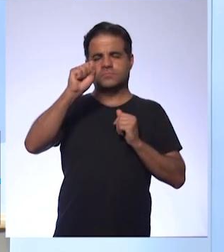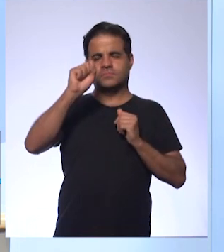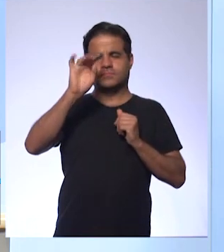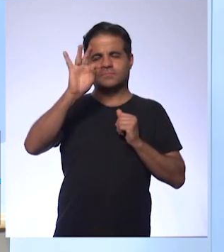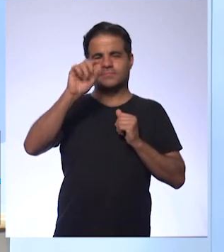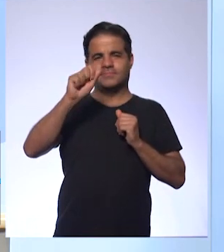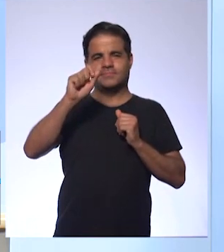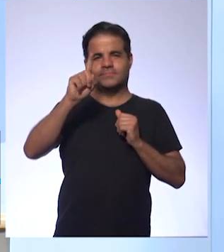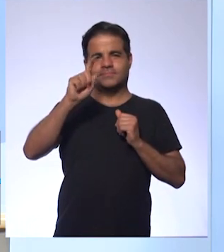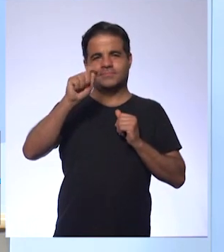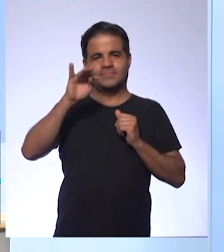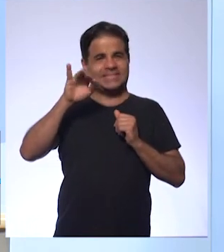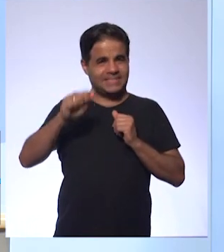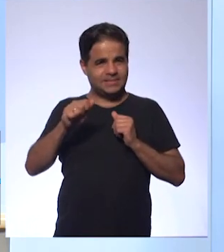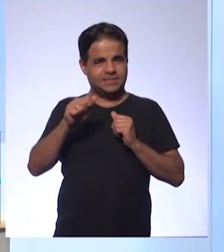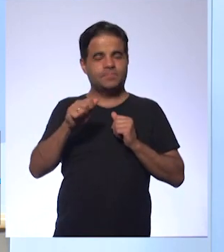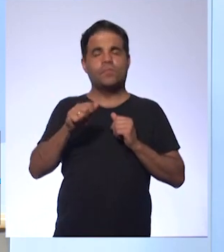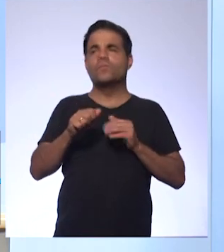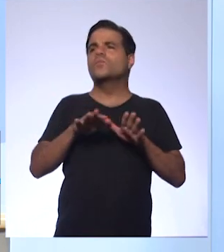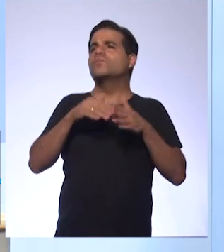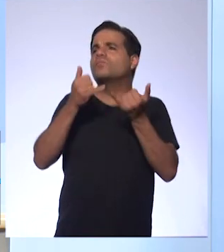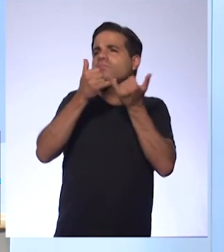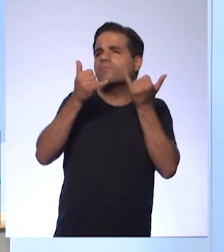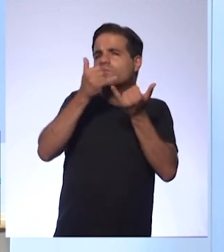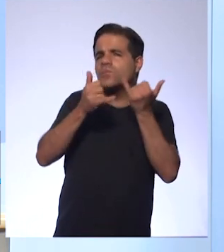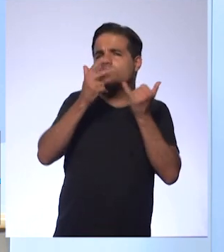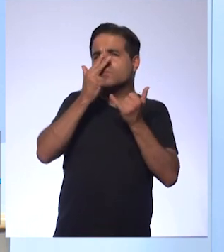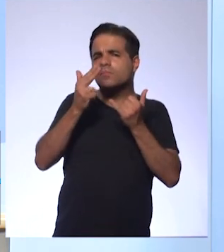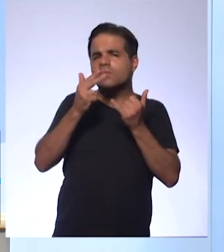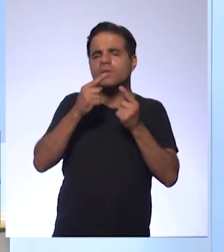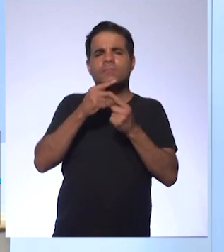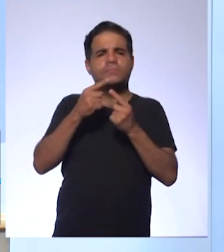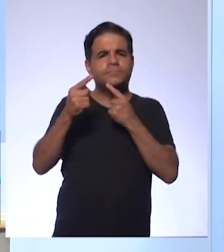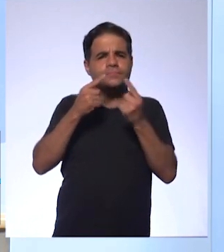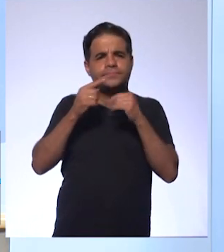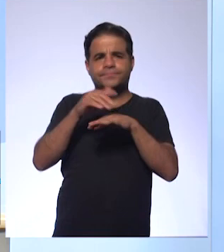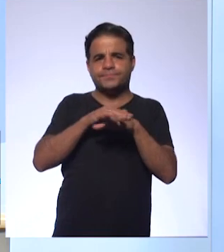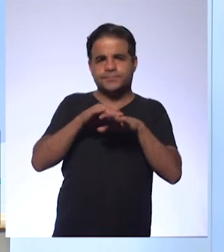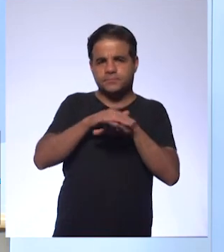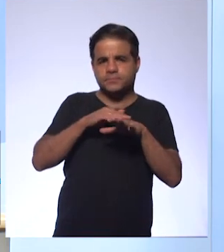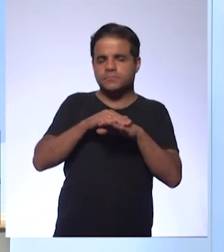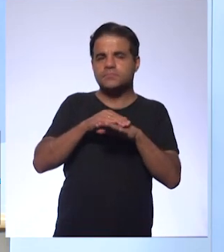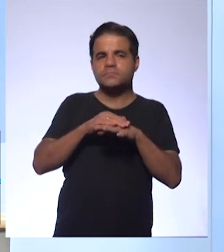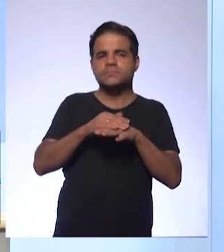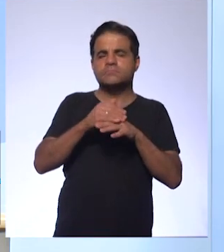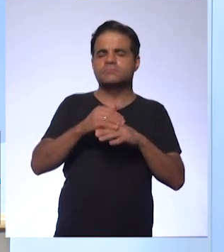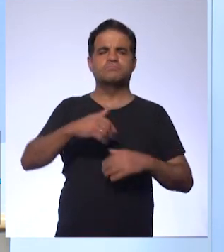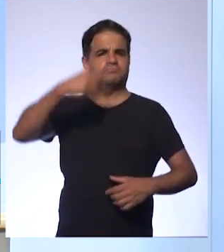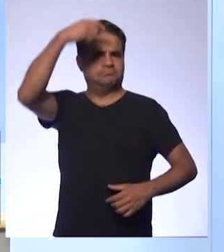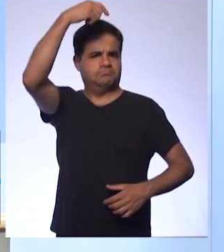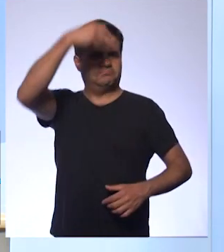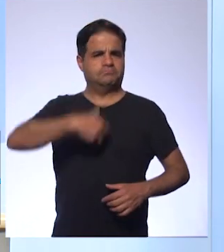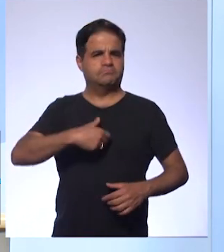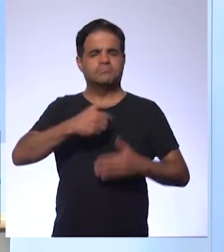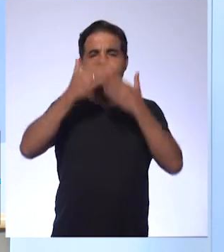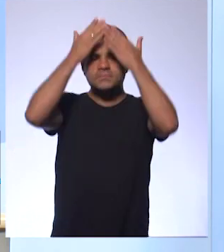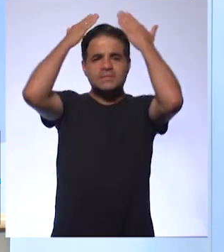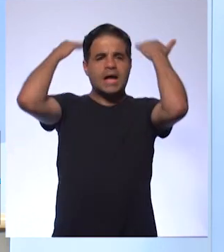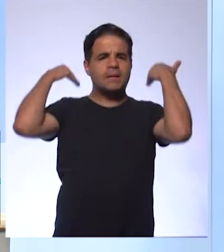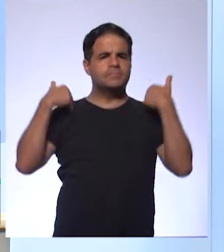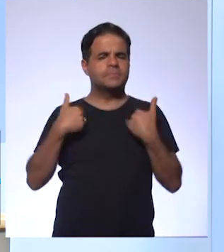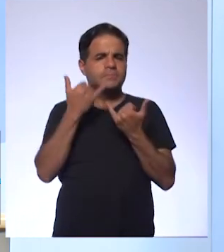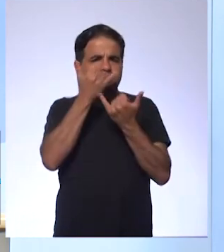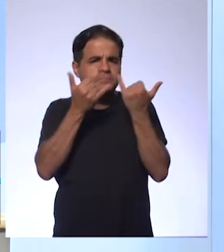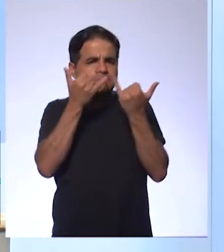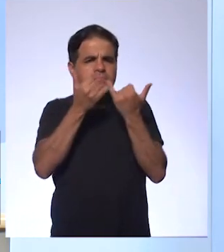Então, qual é a semelhança que essas duas figuras que, além da pose e do cabelo semelhante, né, que